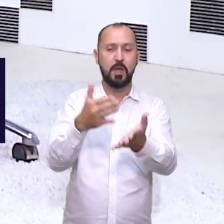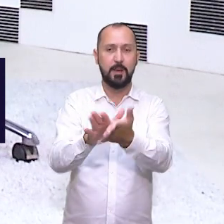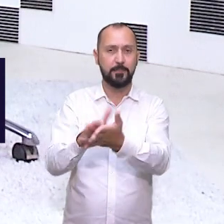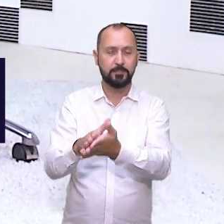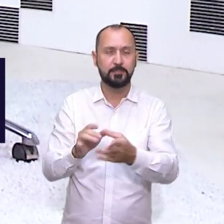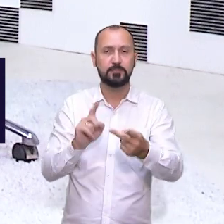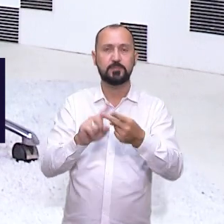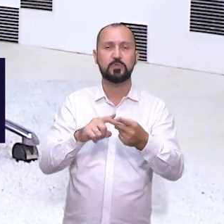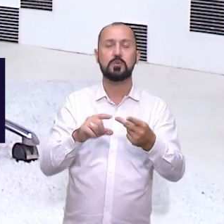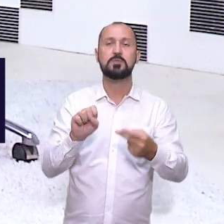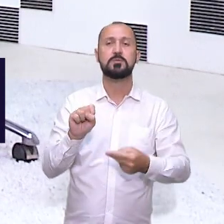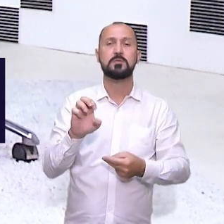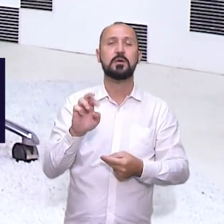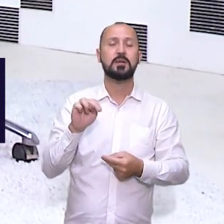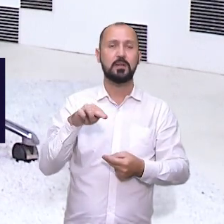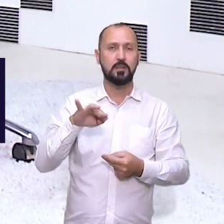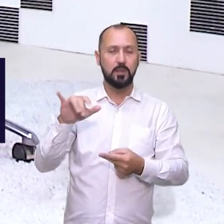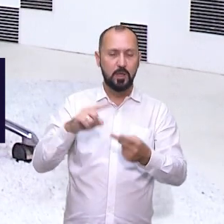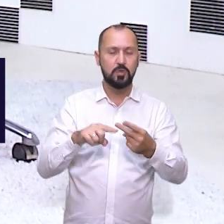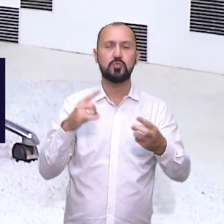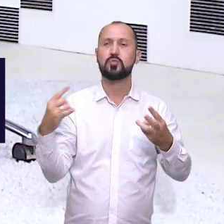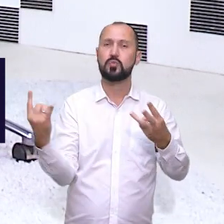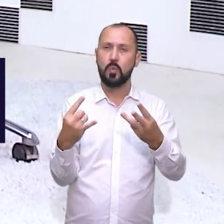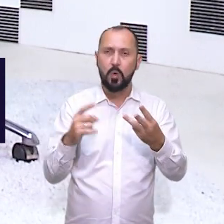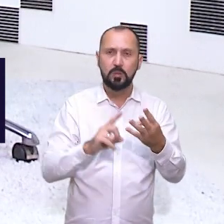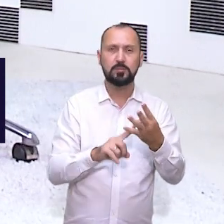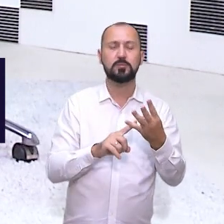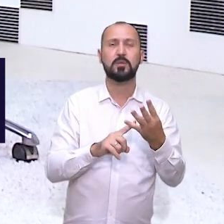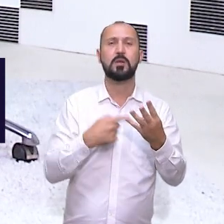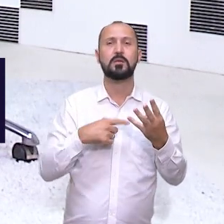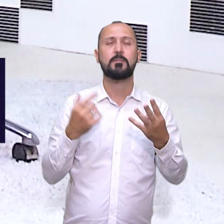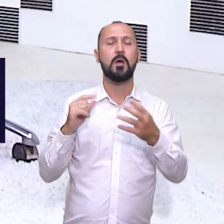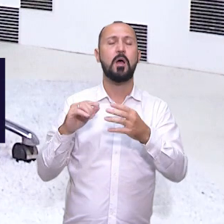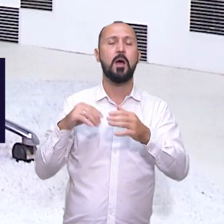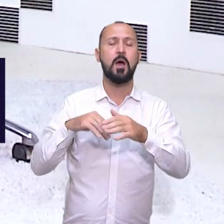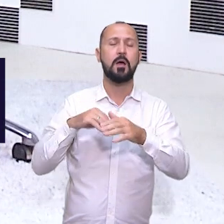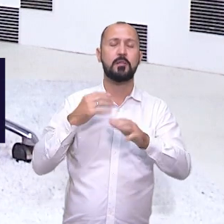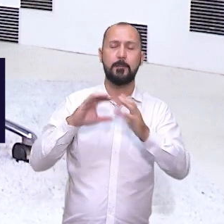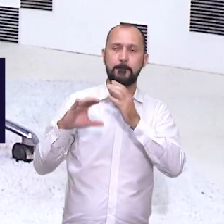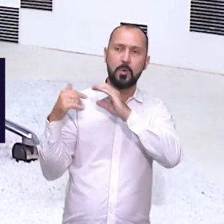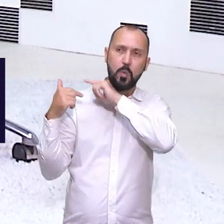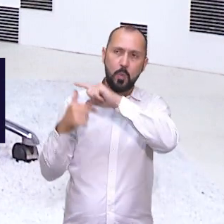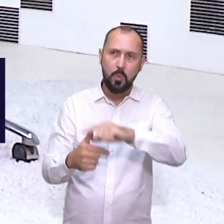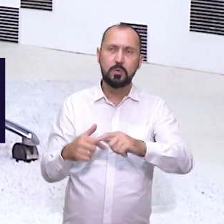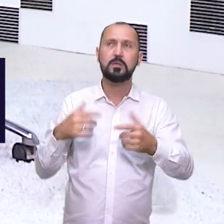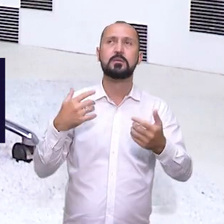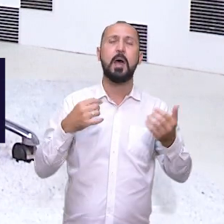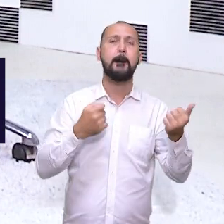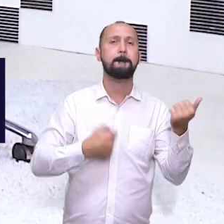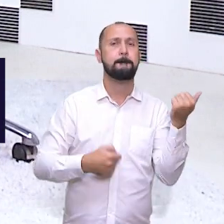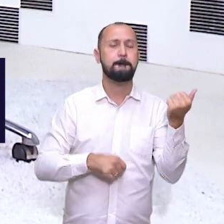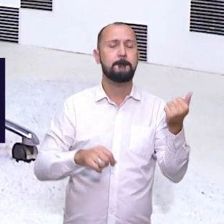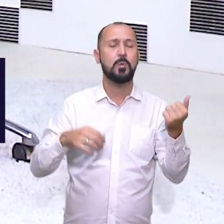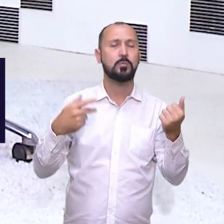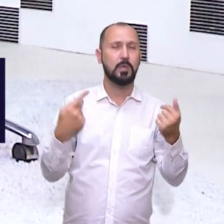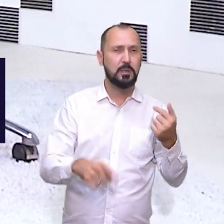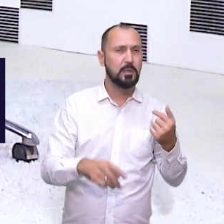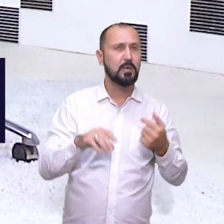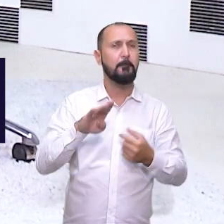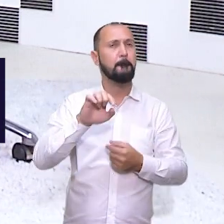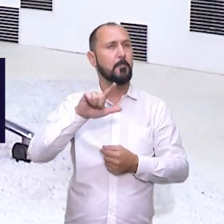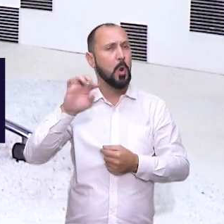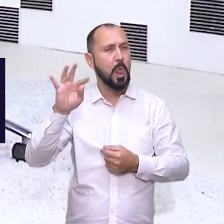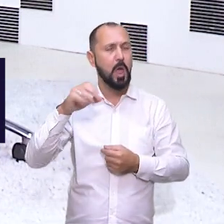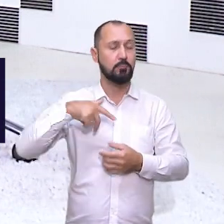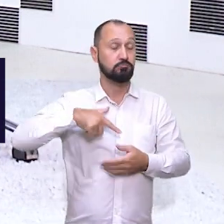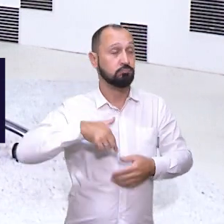combinar. Olha, você é aqui o representante do samba, do sertanejo, do rock and roll, sabe, da música clássica, da